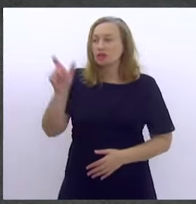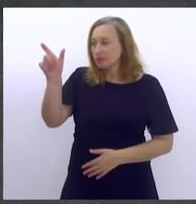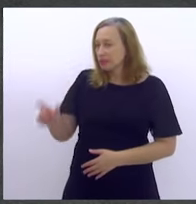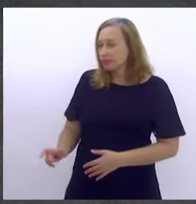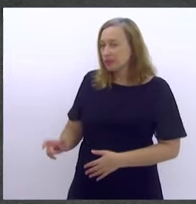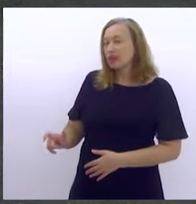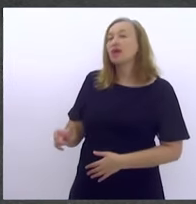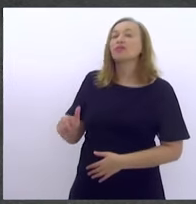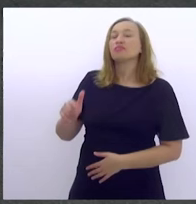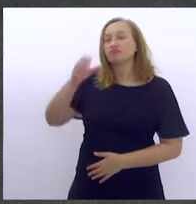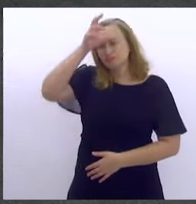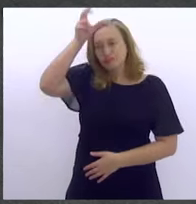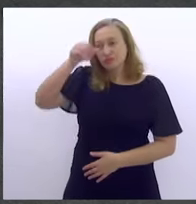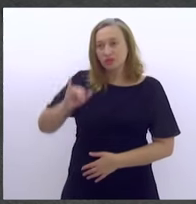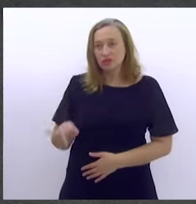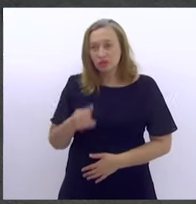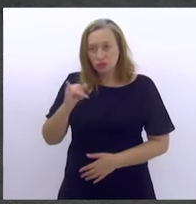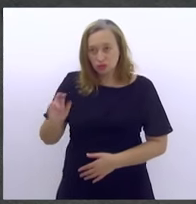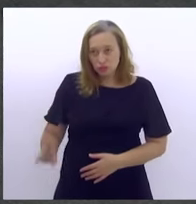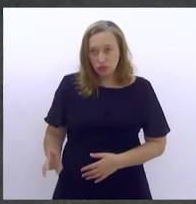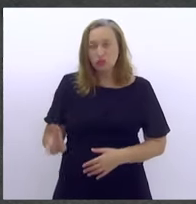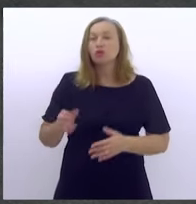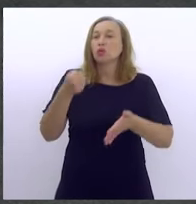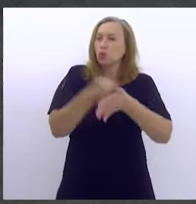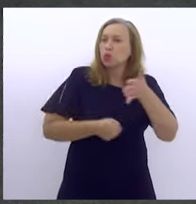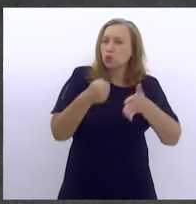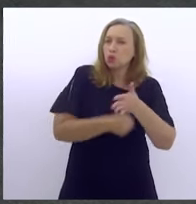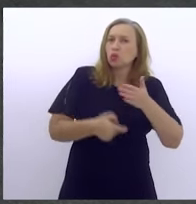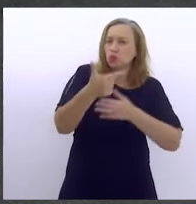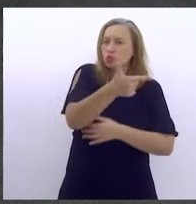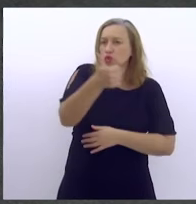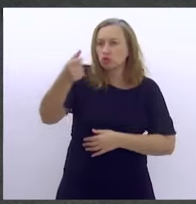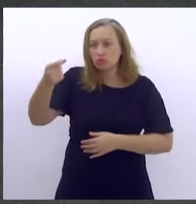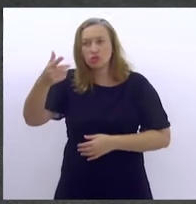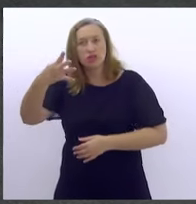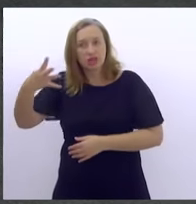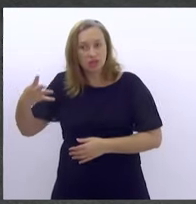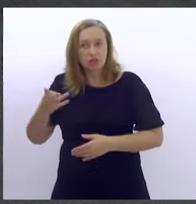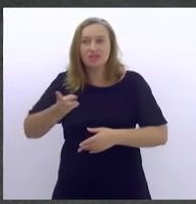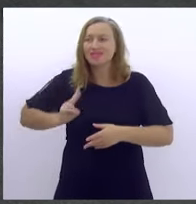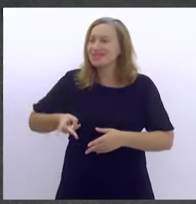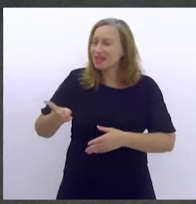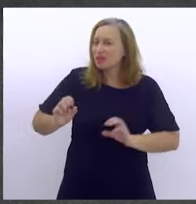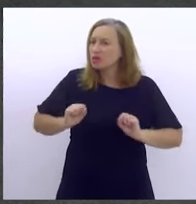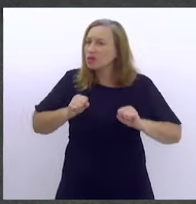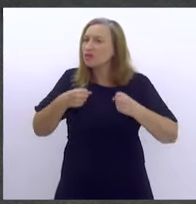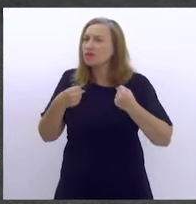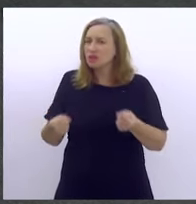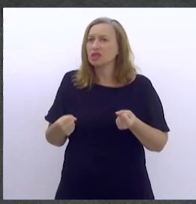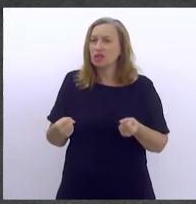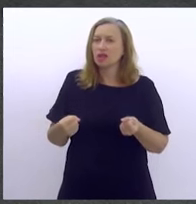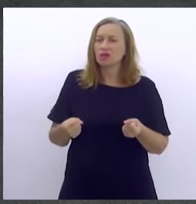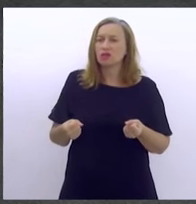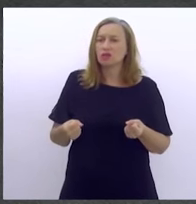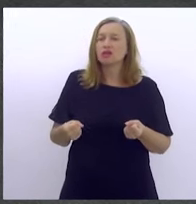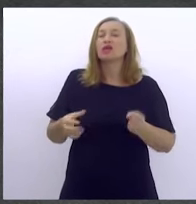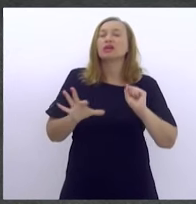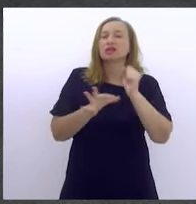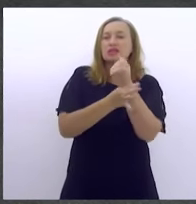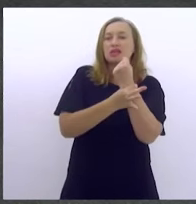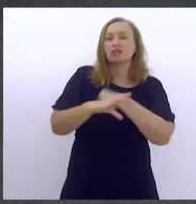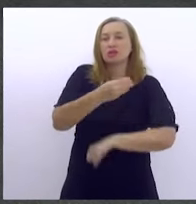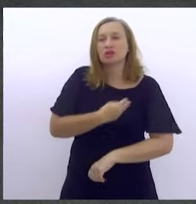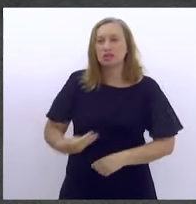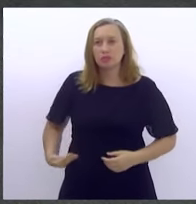aqui na questão dos concursos em 2014, a senhora que sempre foi uma defensora aqui da segurança